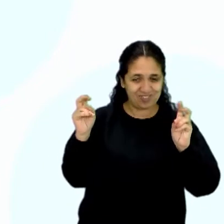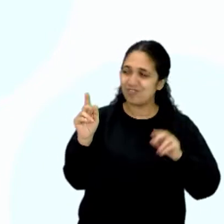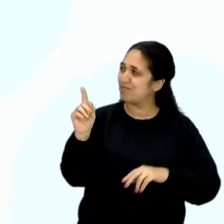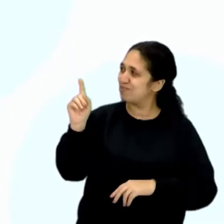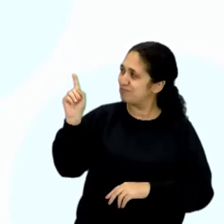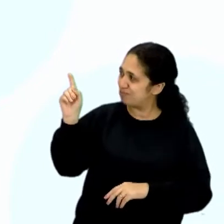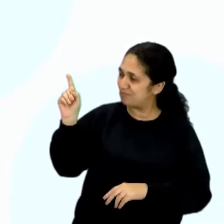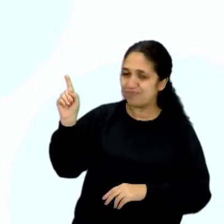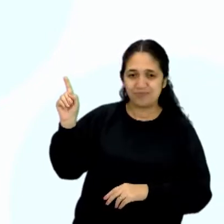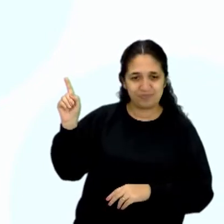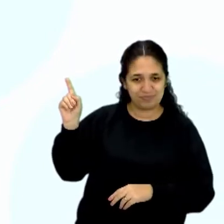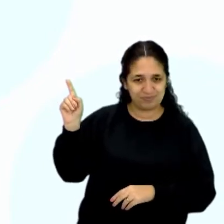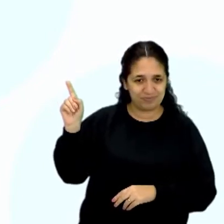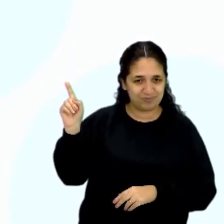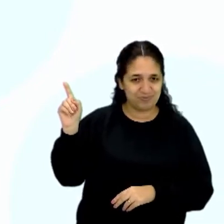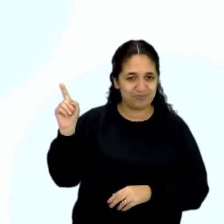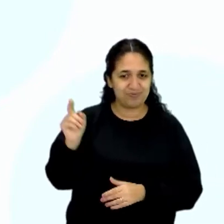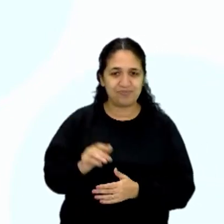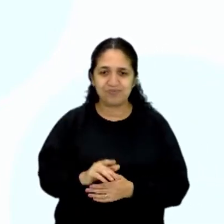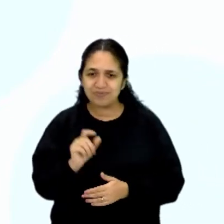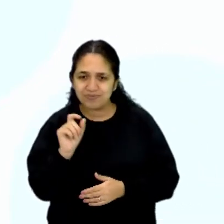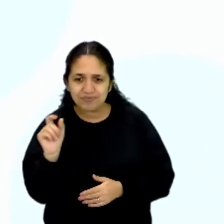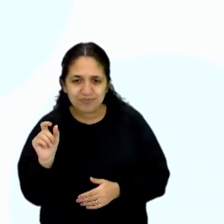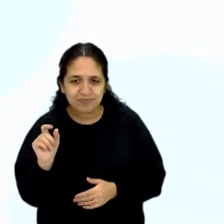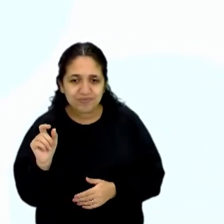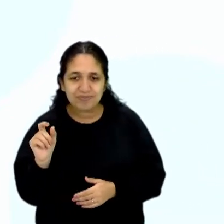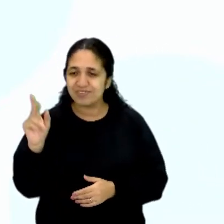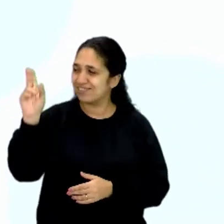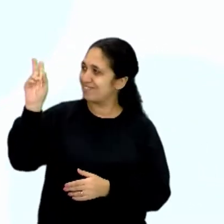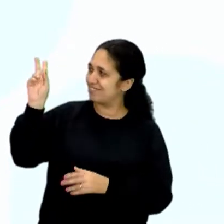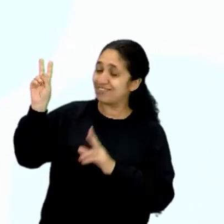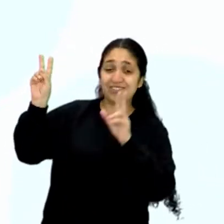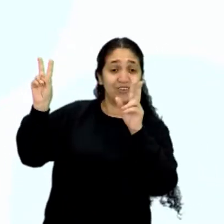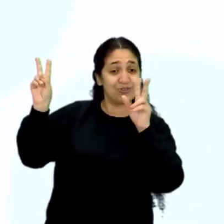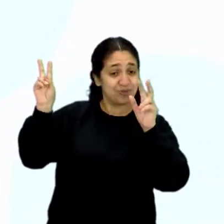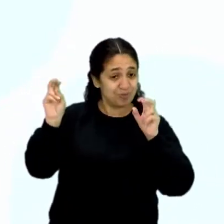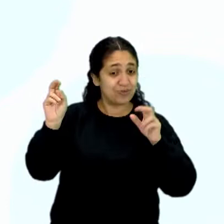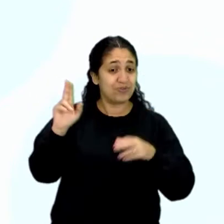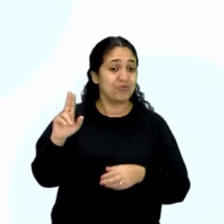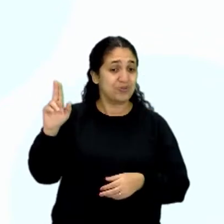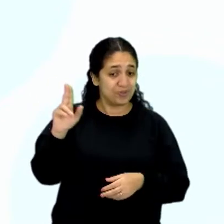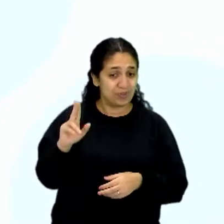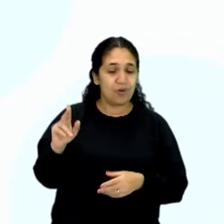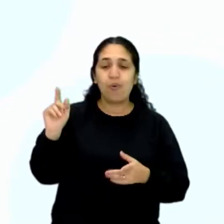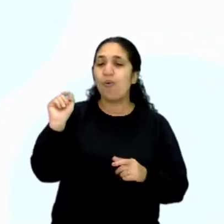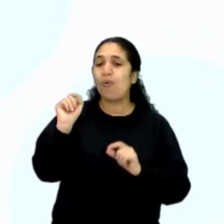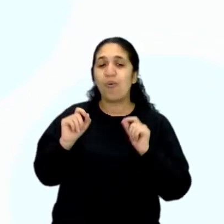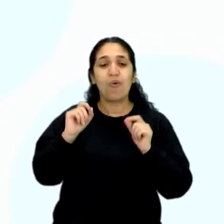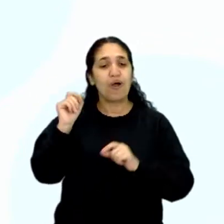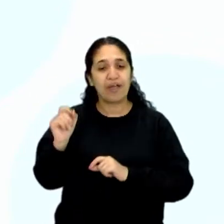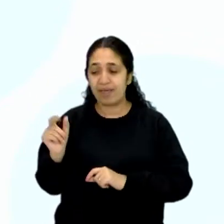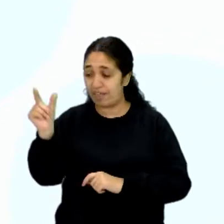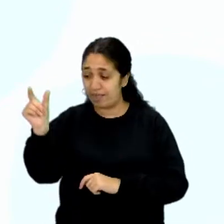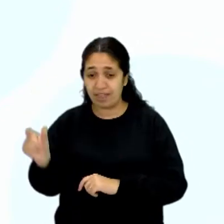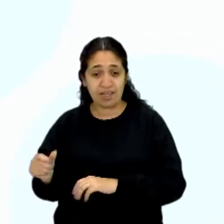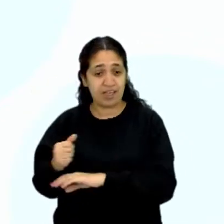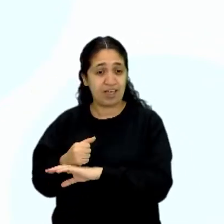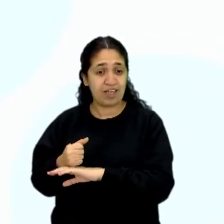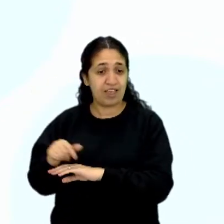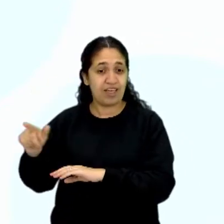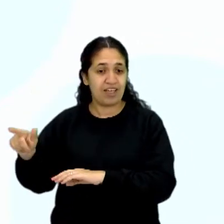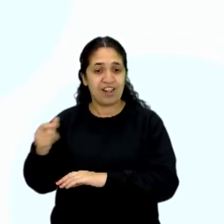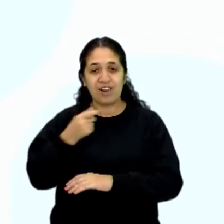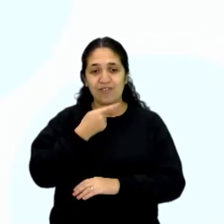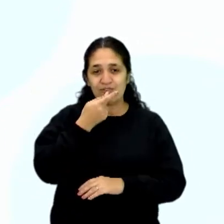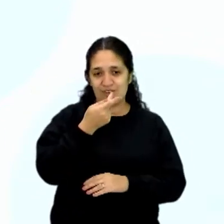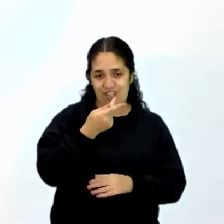né? Deixa eu ver aqui, cadê onde ela termina? Das aspas, né? Marcando aí a fala do